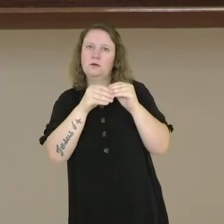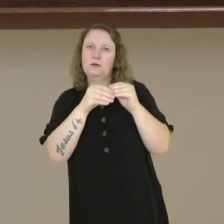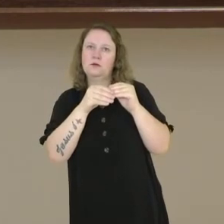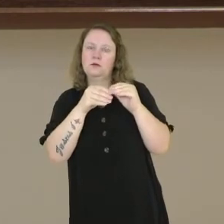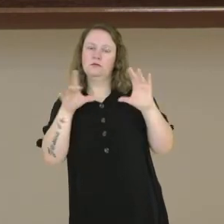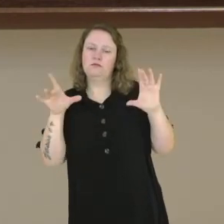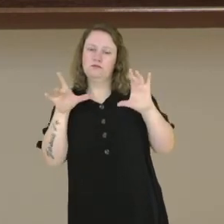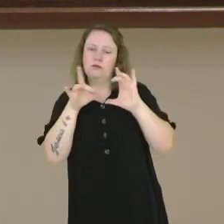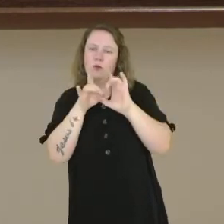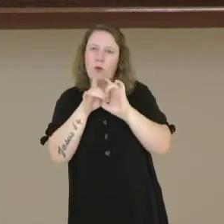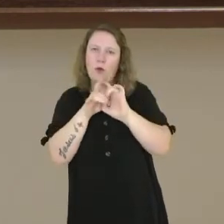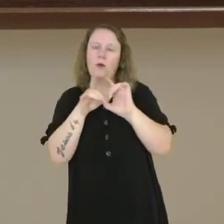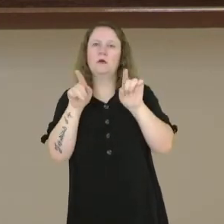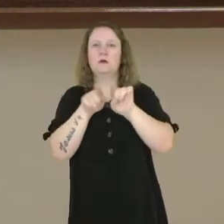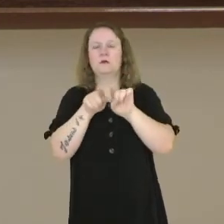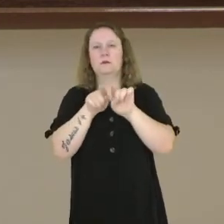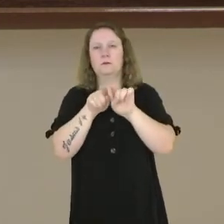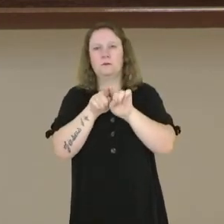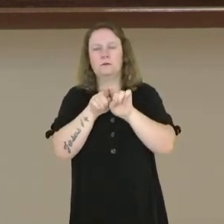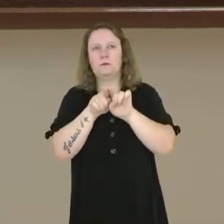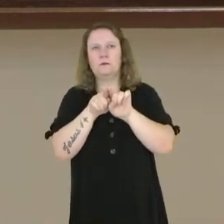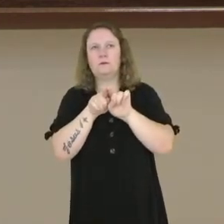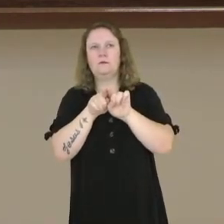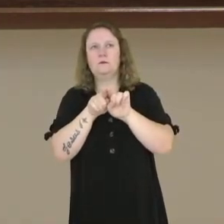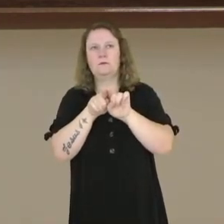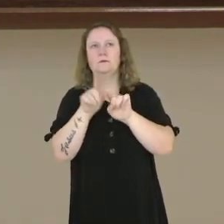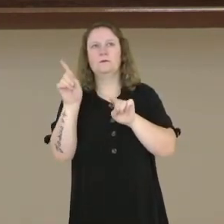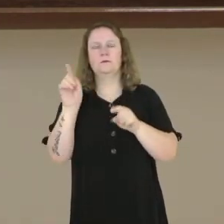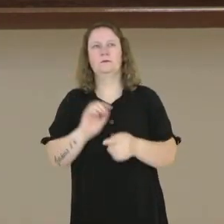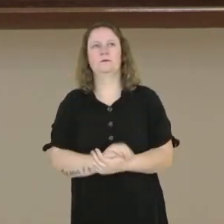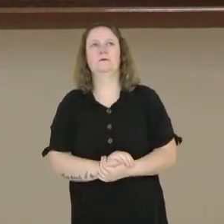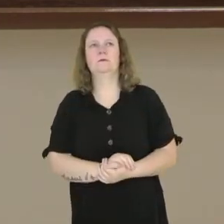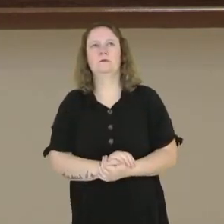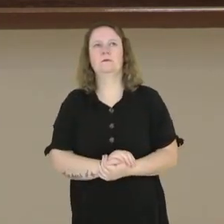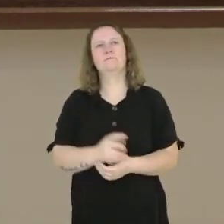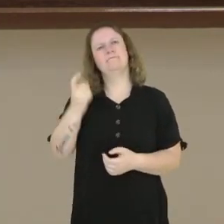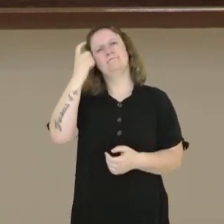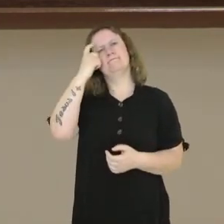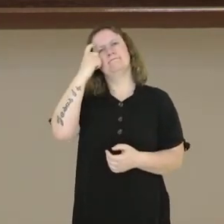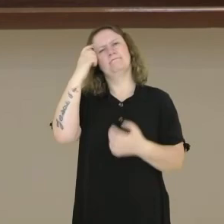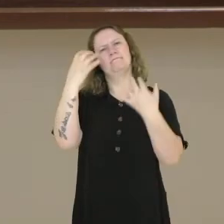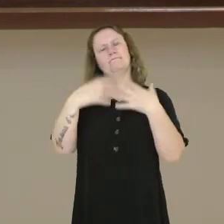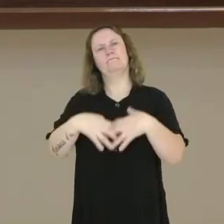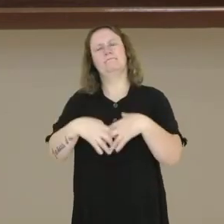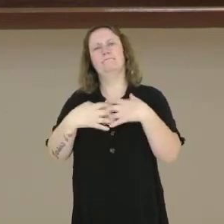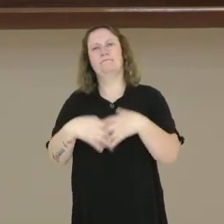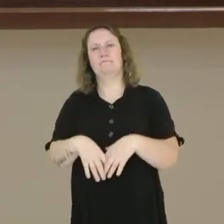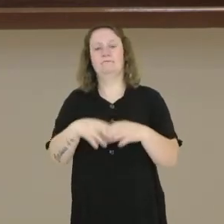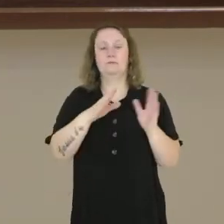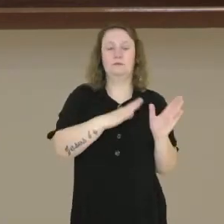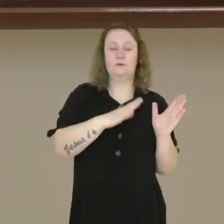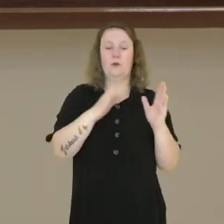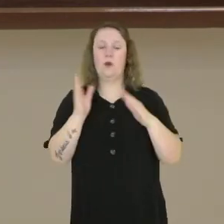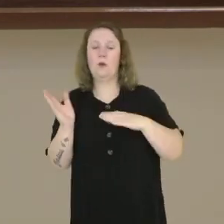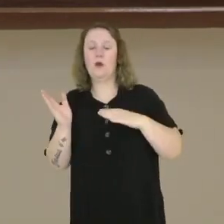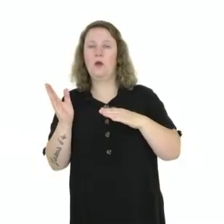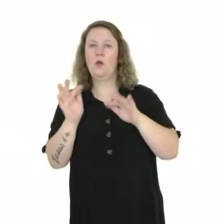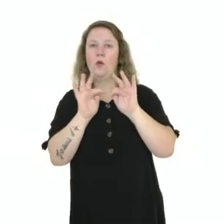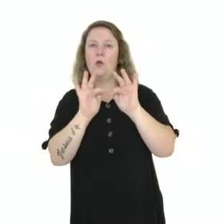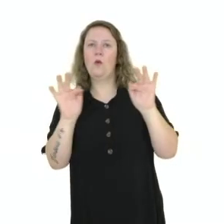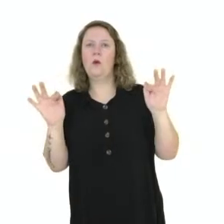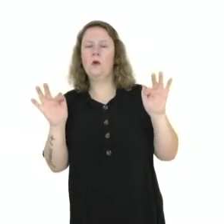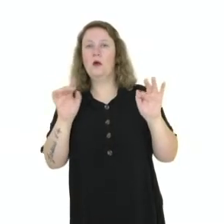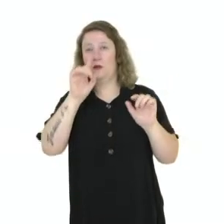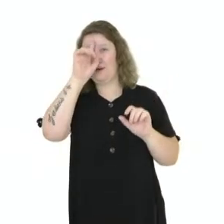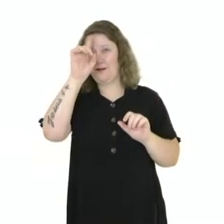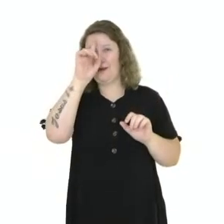uma conjunção subordinativa, período composto por subordinação. Vamos pensar juntos. O período composto no enunciado, a ideia